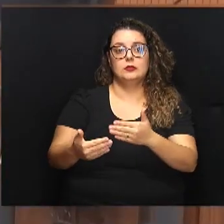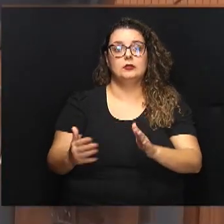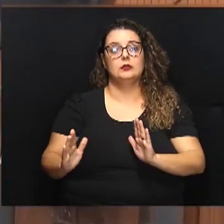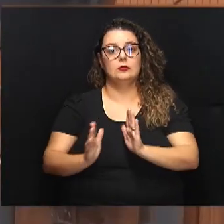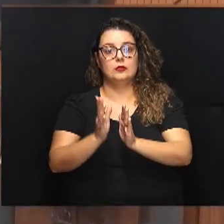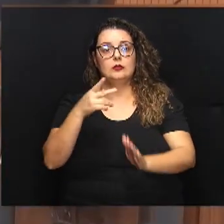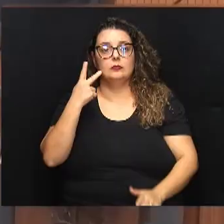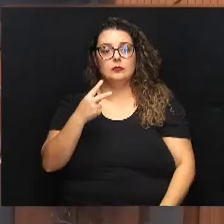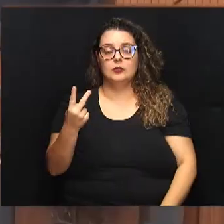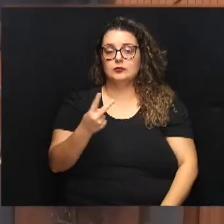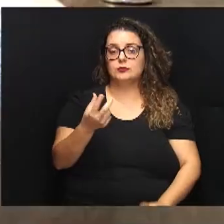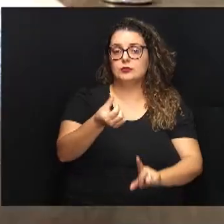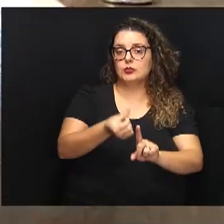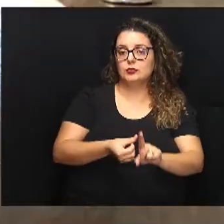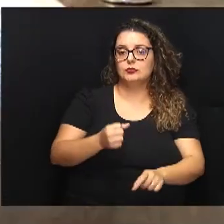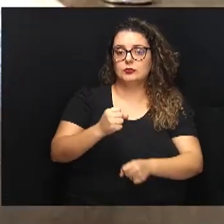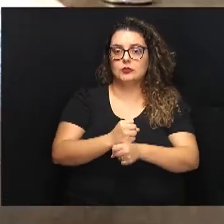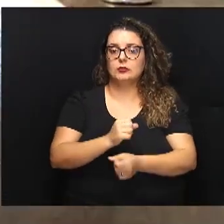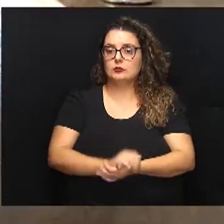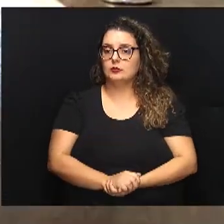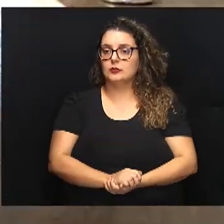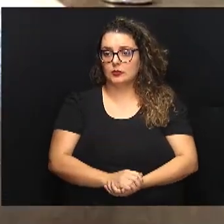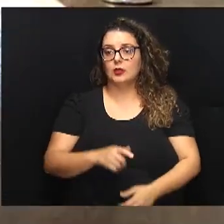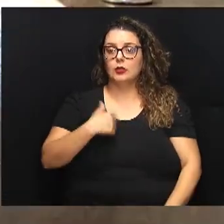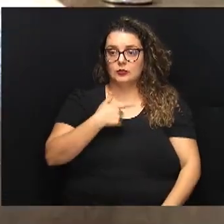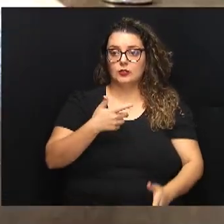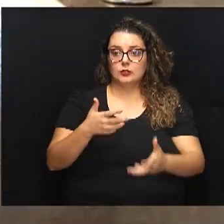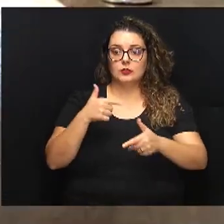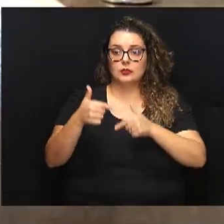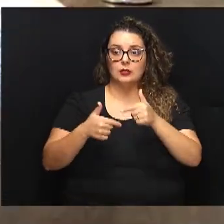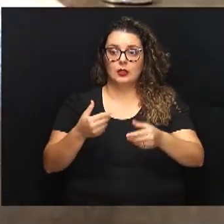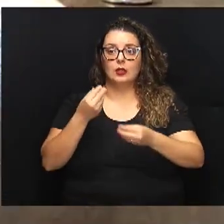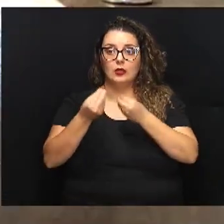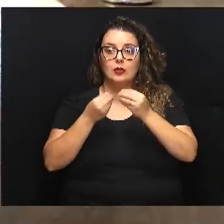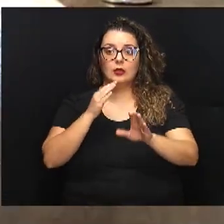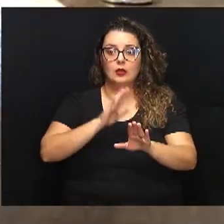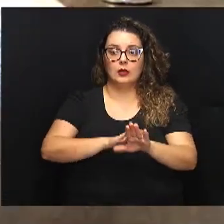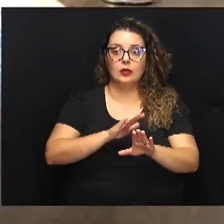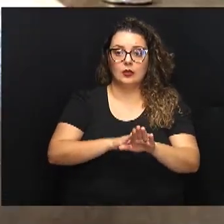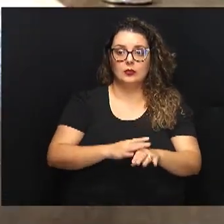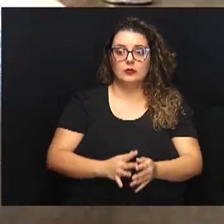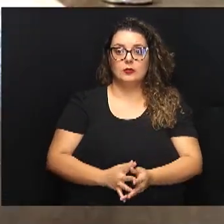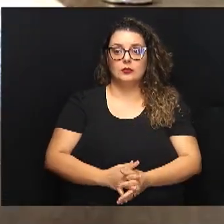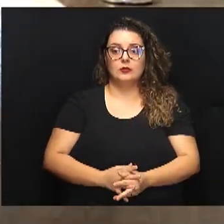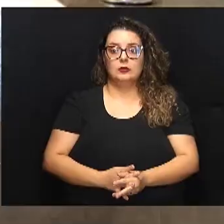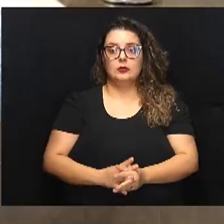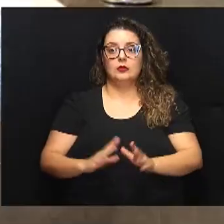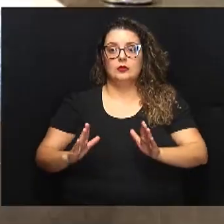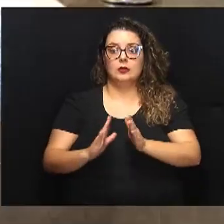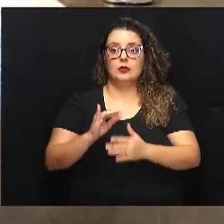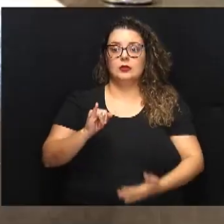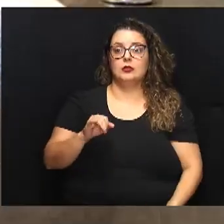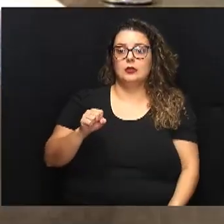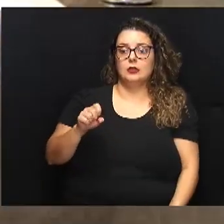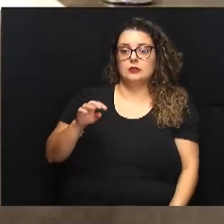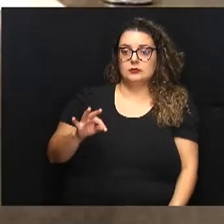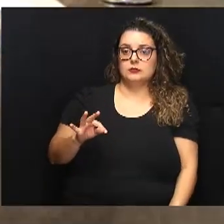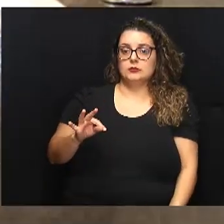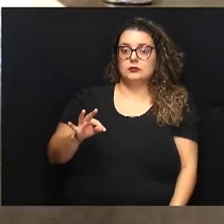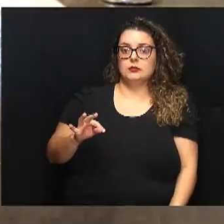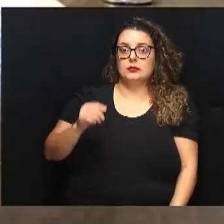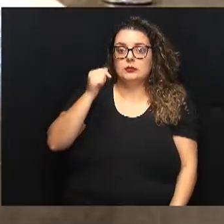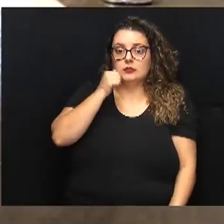Parlamentar para o segundo semestre do ano. A gente quer trabalhar, por exemplo, como funciona o enfrentamento à IST de